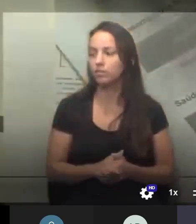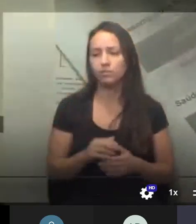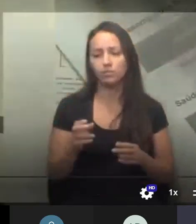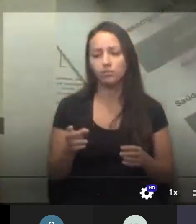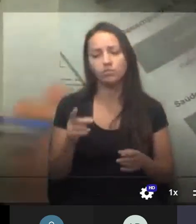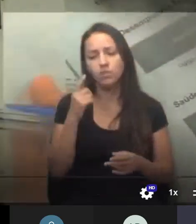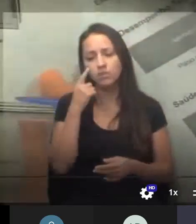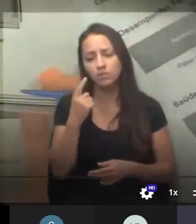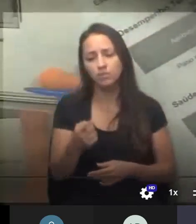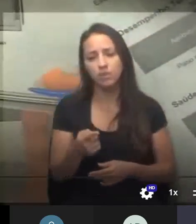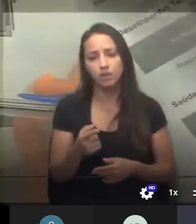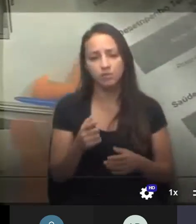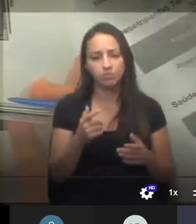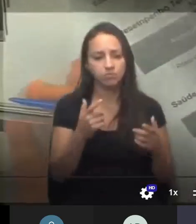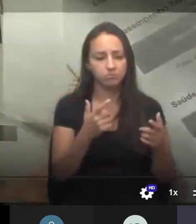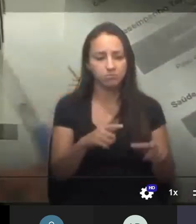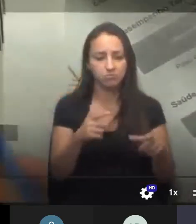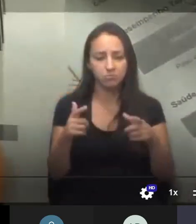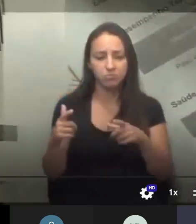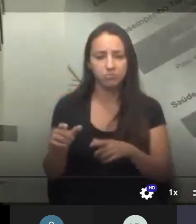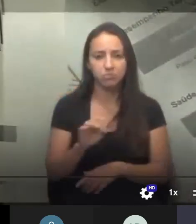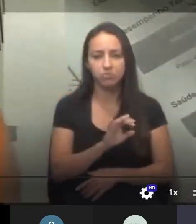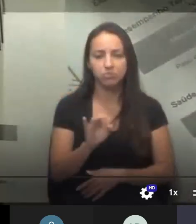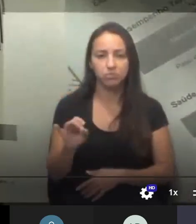e observar cada ambiente que ele vai sugerir,